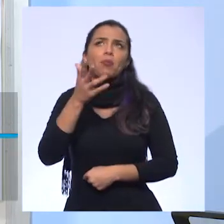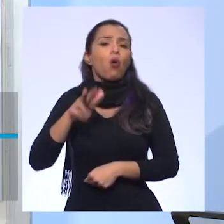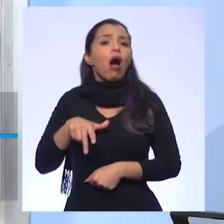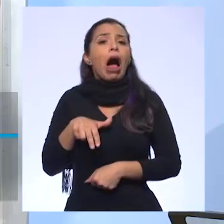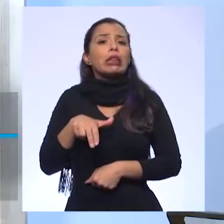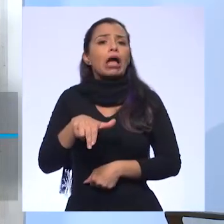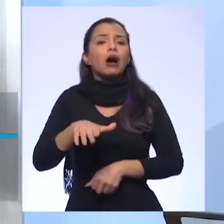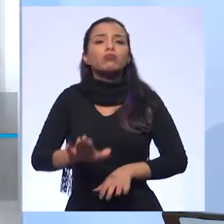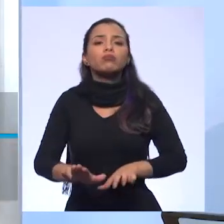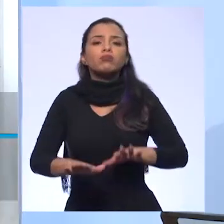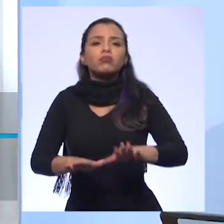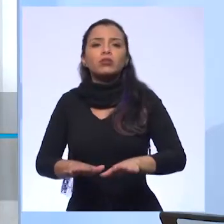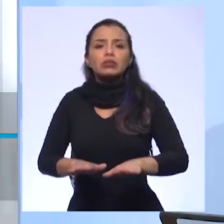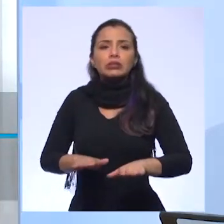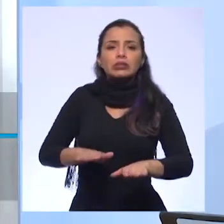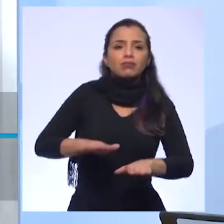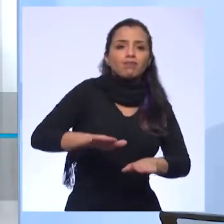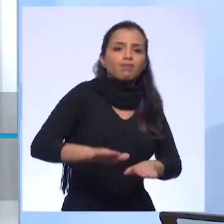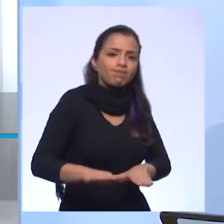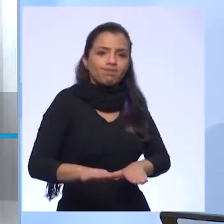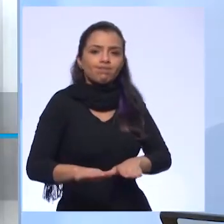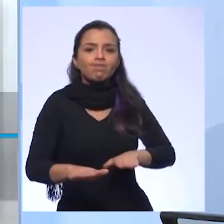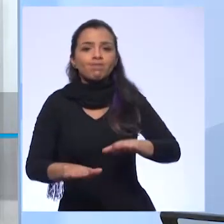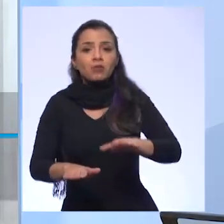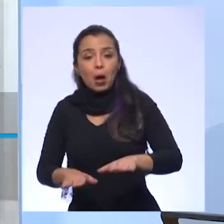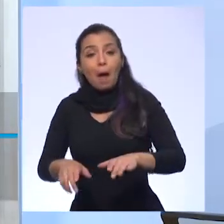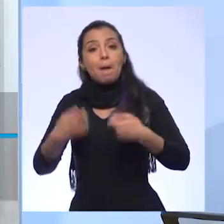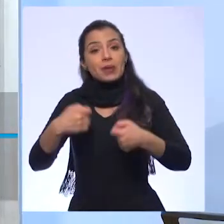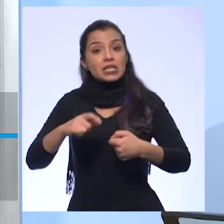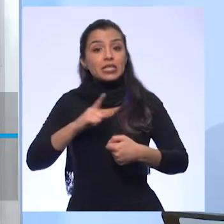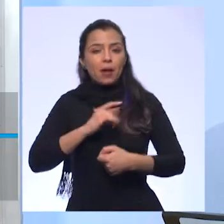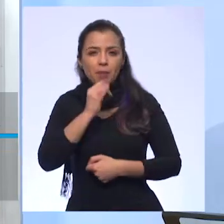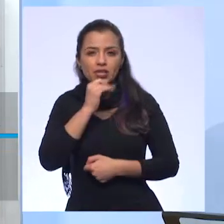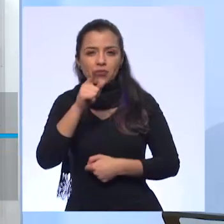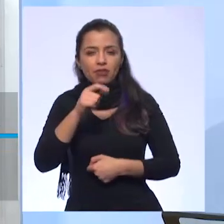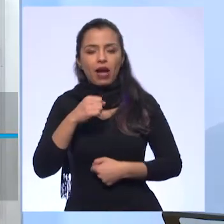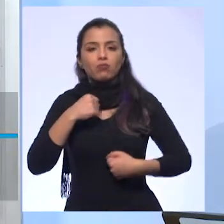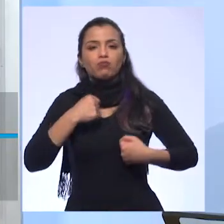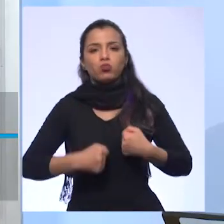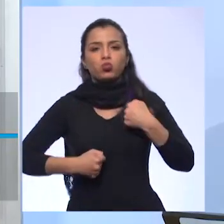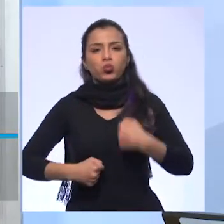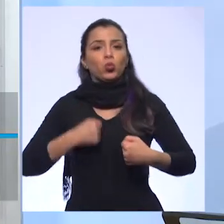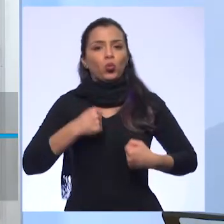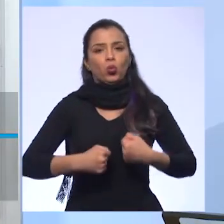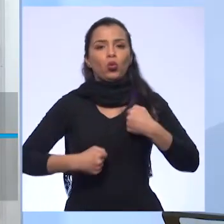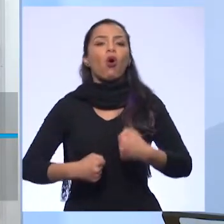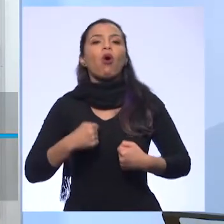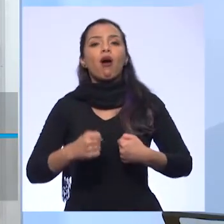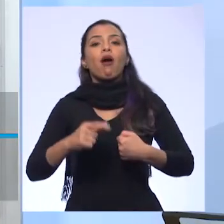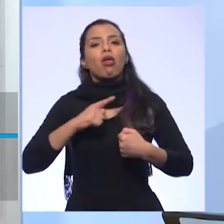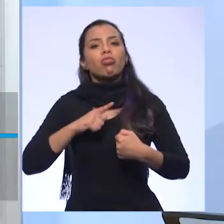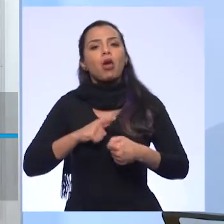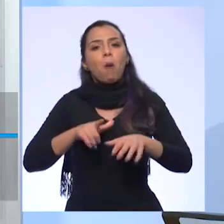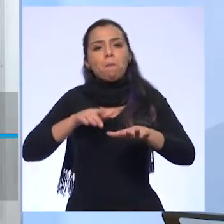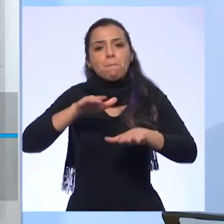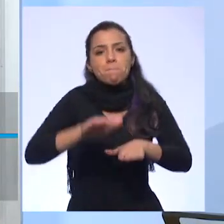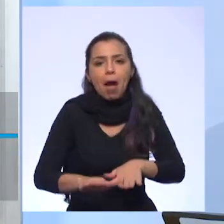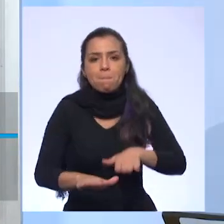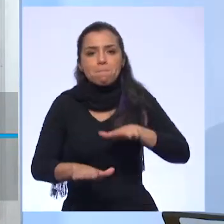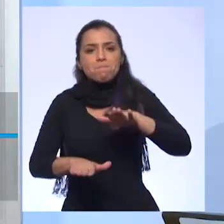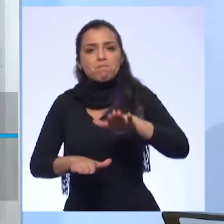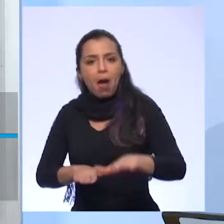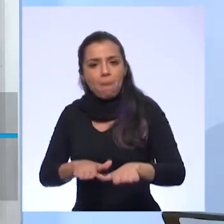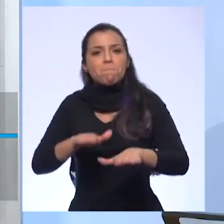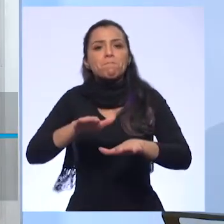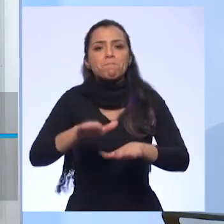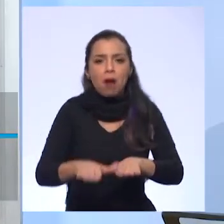andar, você vai andar, tem que ter um amortecimento, porque quando você vai correr, você já ouviu falar disso? Quando você está correndo, há uma tensão do seu peso